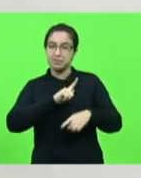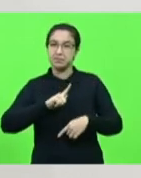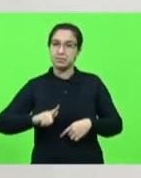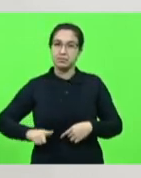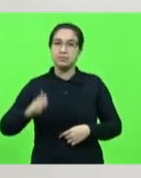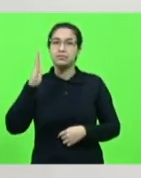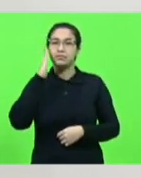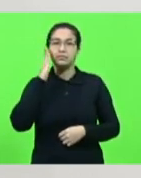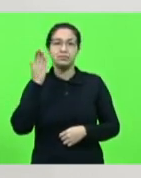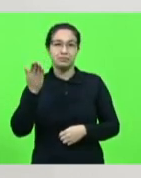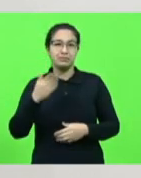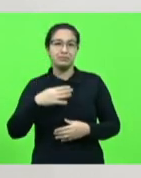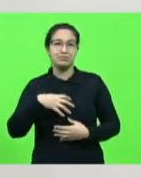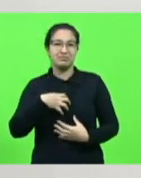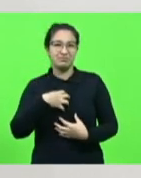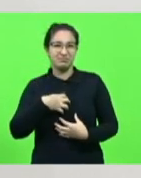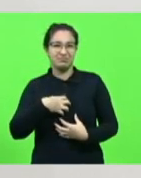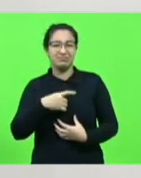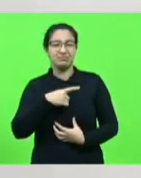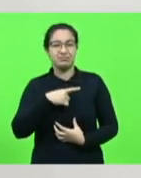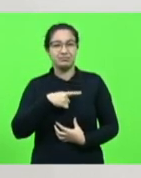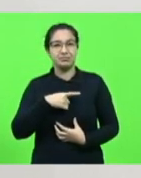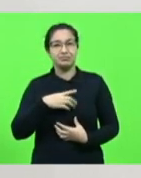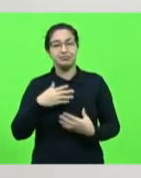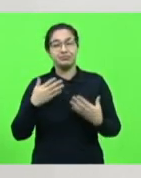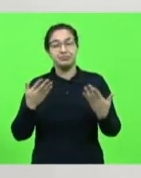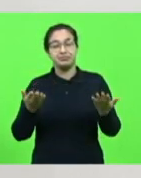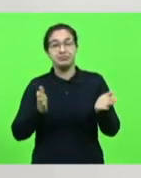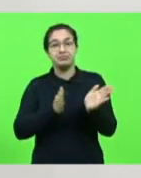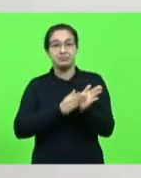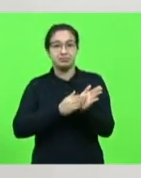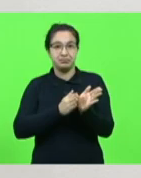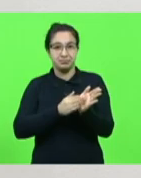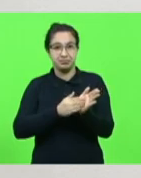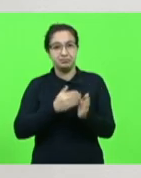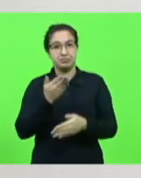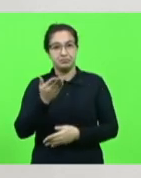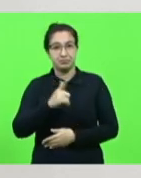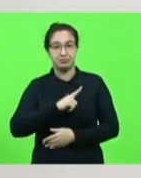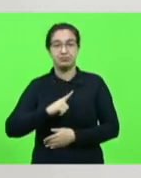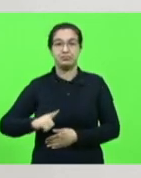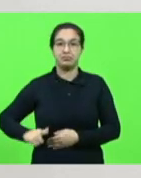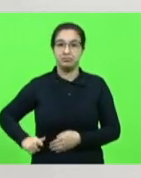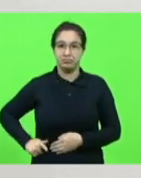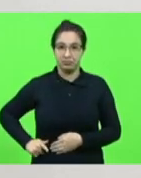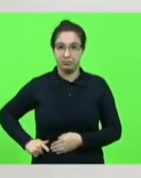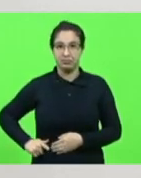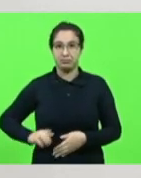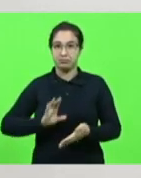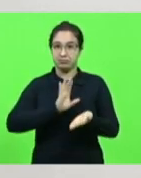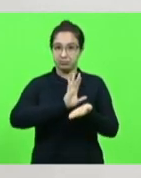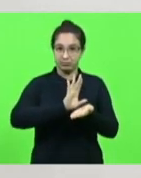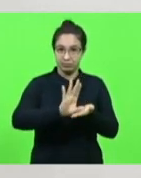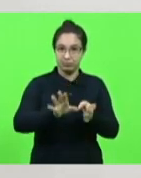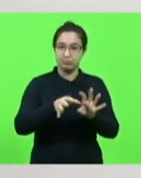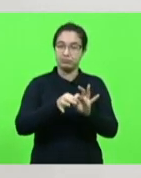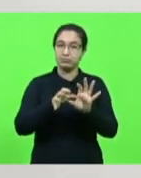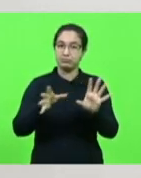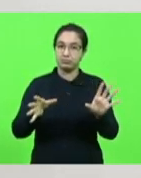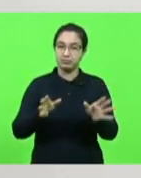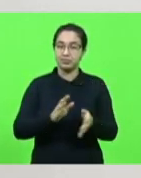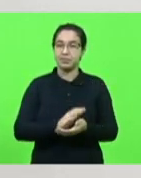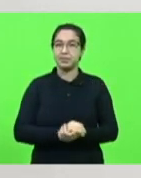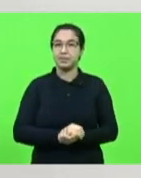até chateados, mas também estou aqui, soube cobrar e sei parabenizar quando é aportado o recurso, então é uma conquista significativa. Temos